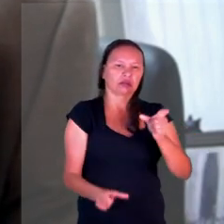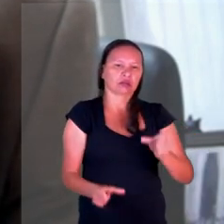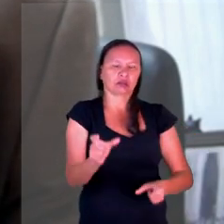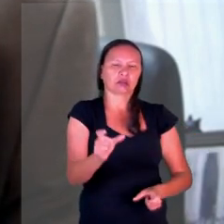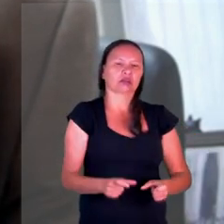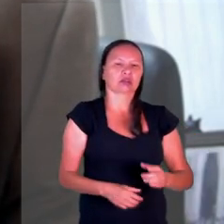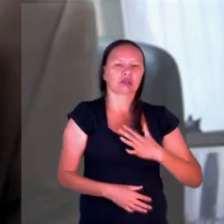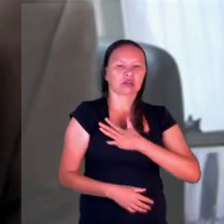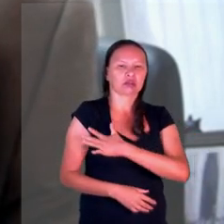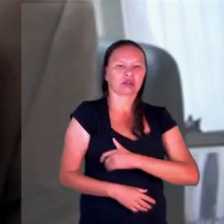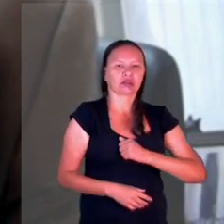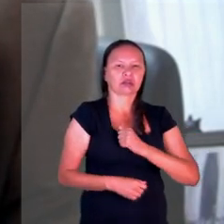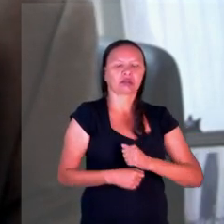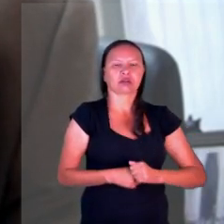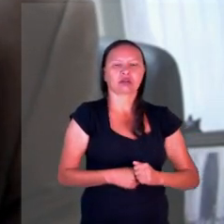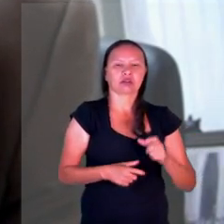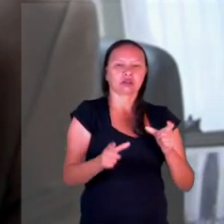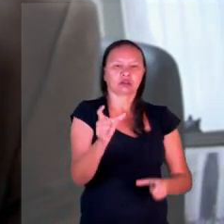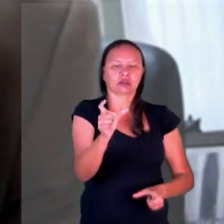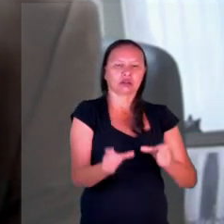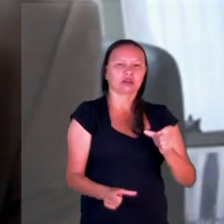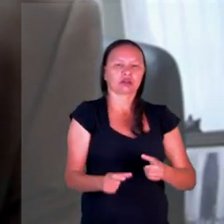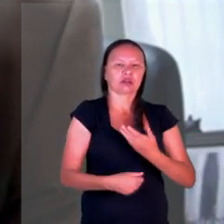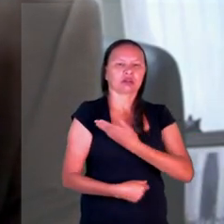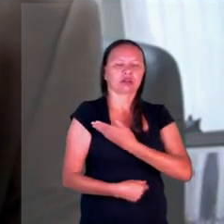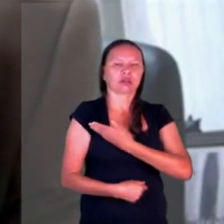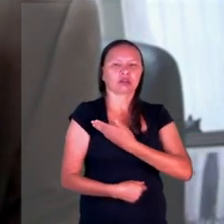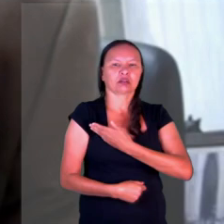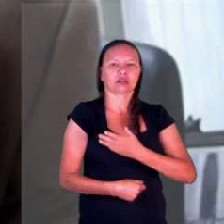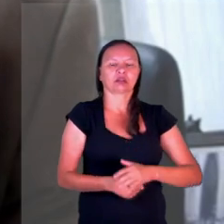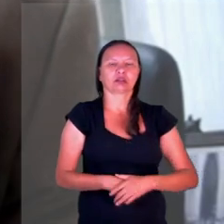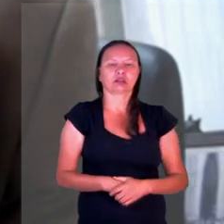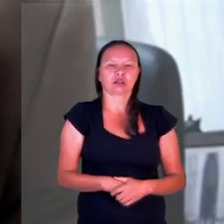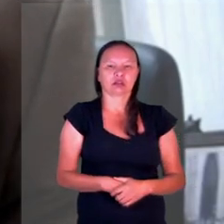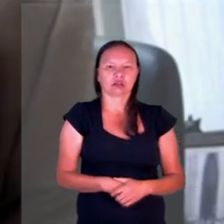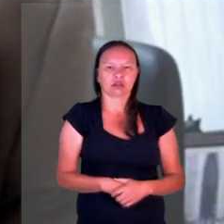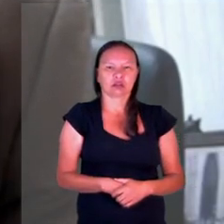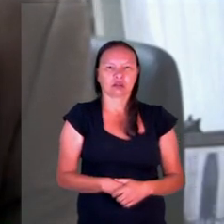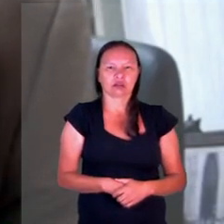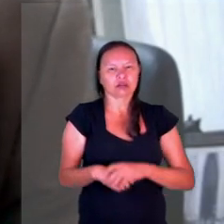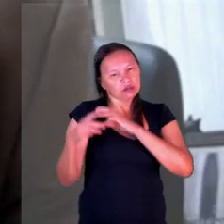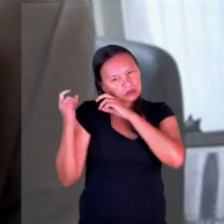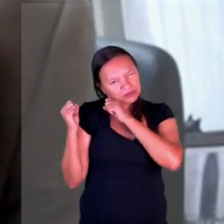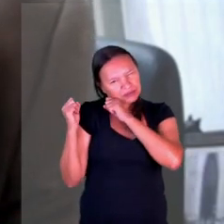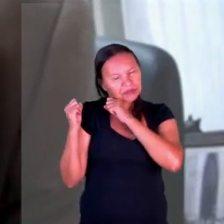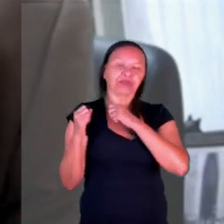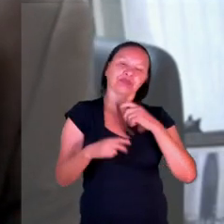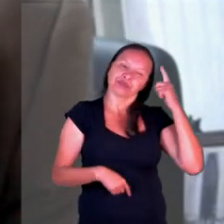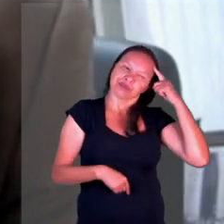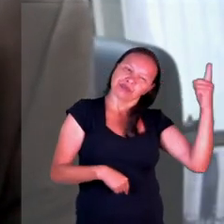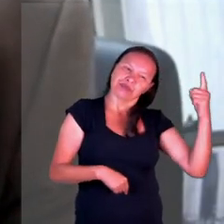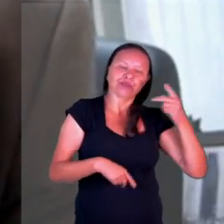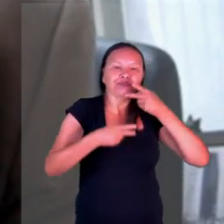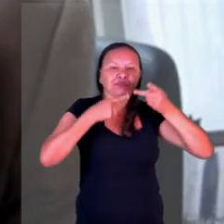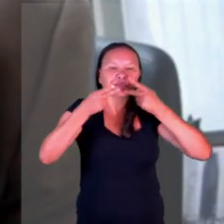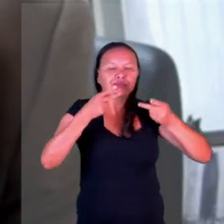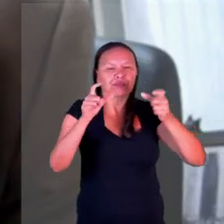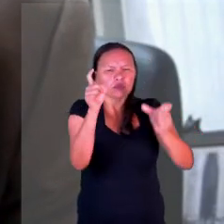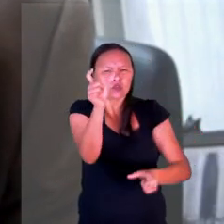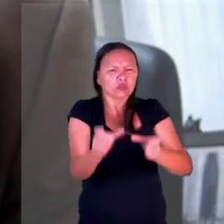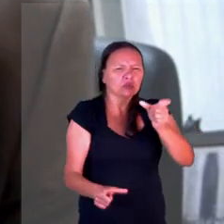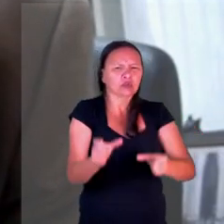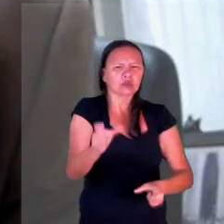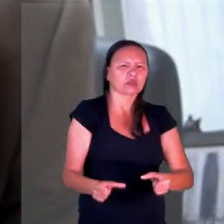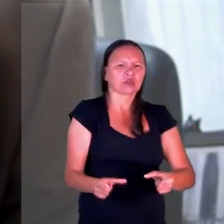eu gostaria que que todos os nossos colegas eh antes de dormir se indag assem né quantas pessoas